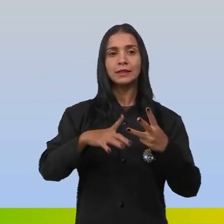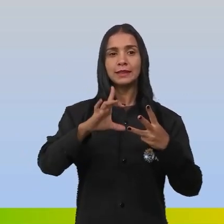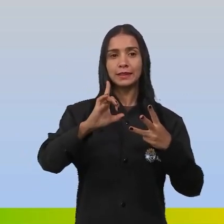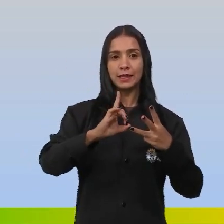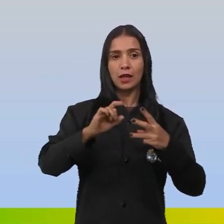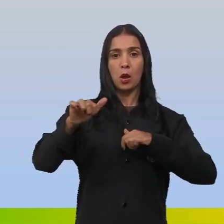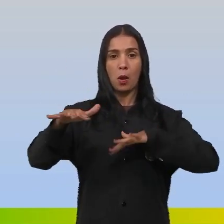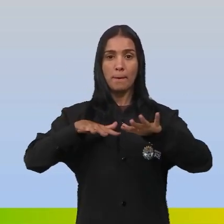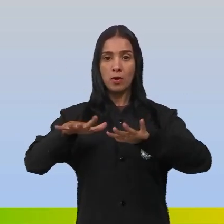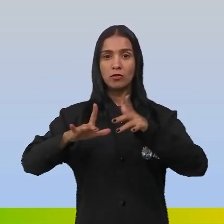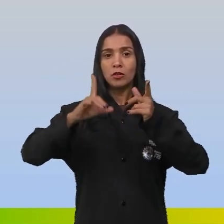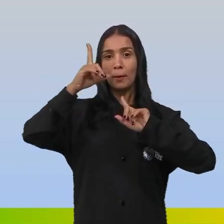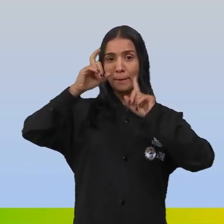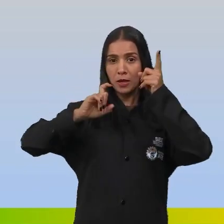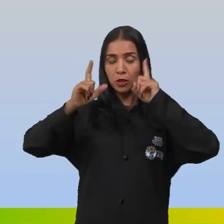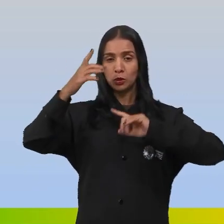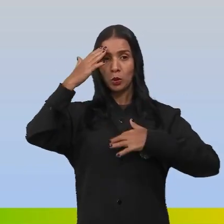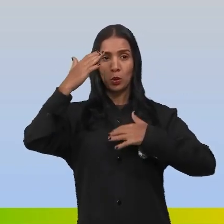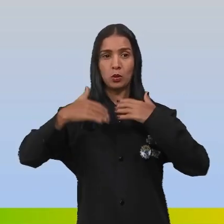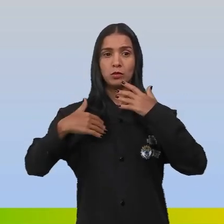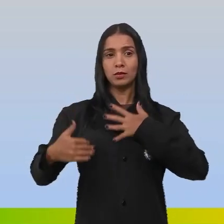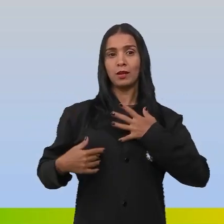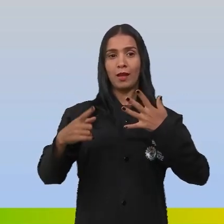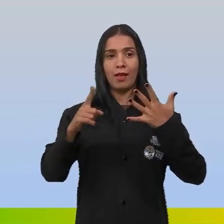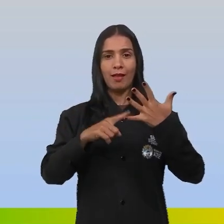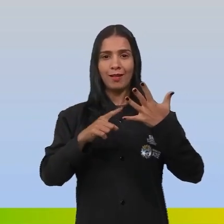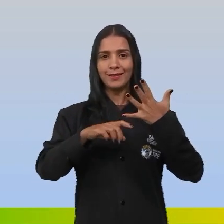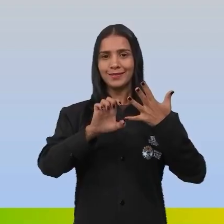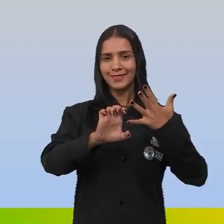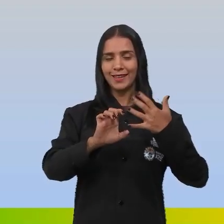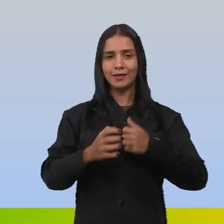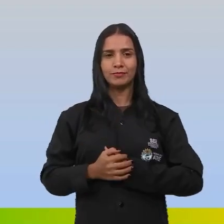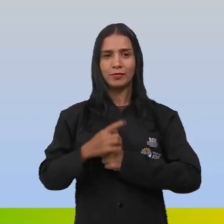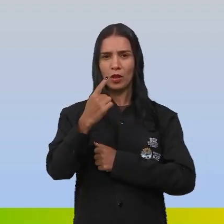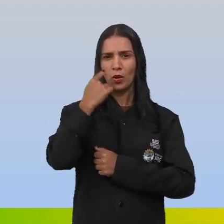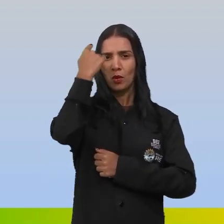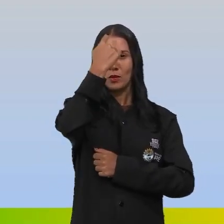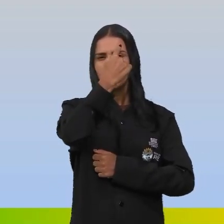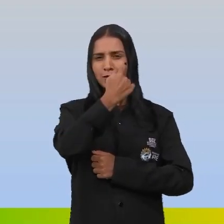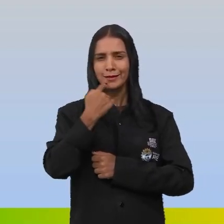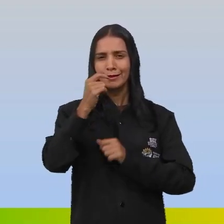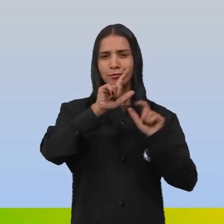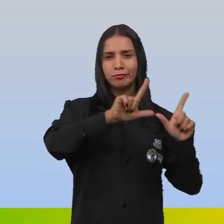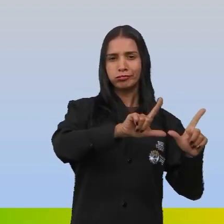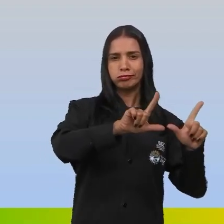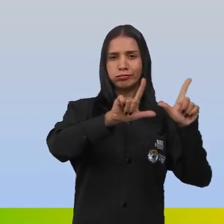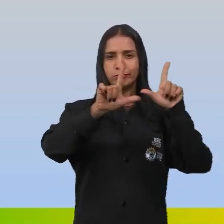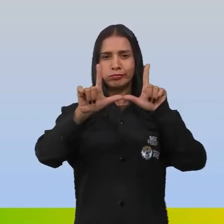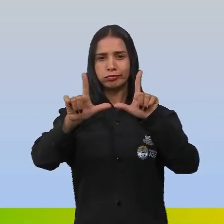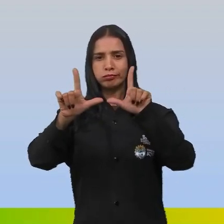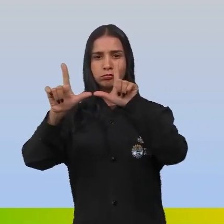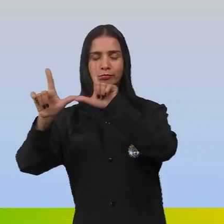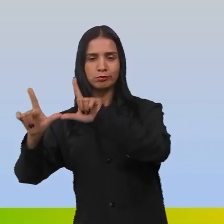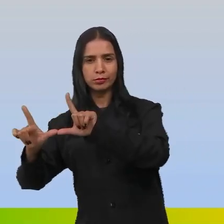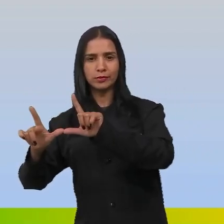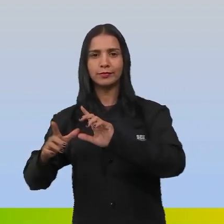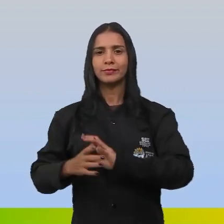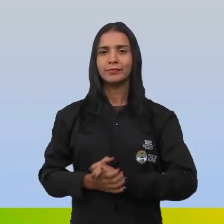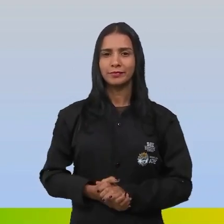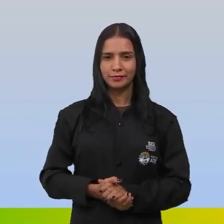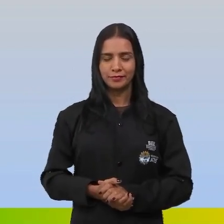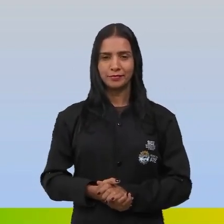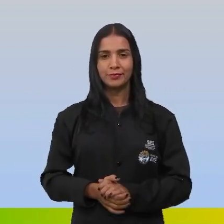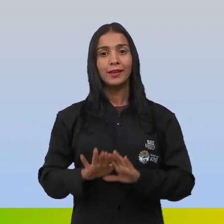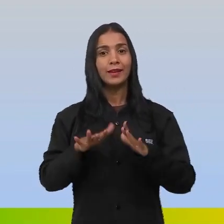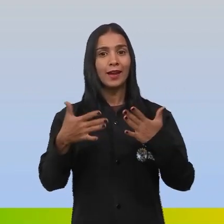movimentação e os gestos corporais. A letra E, a duração das pausas na fala. Nós estamos falando aqui